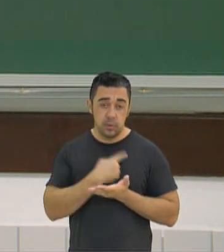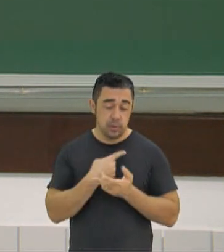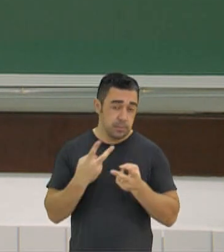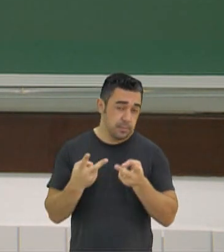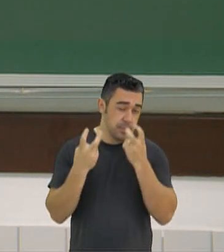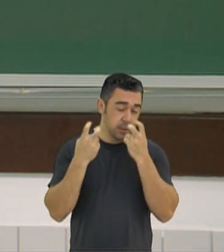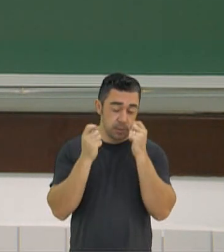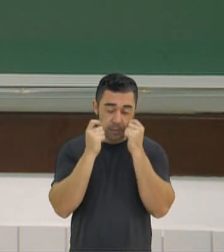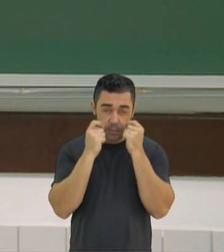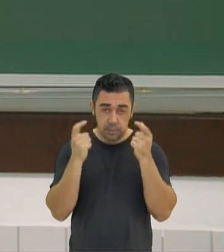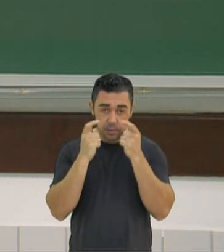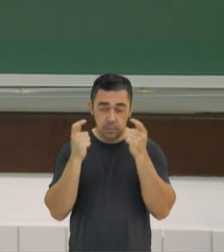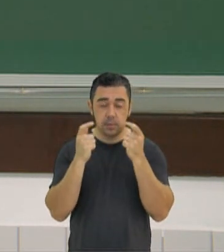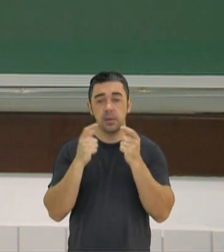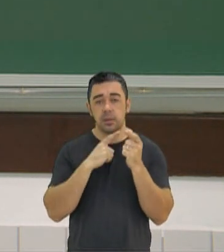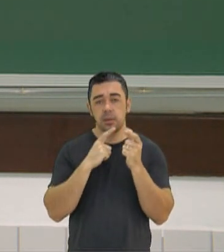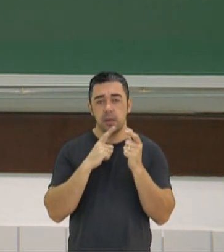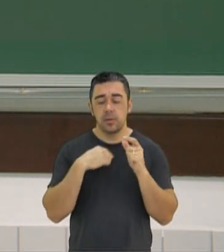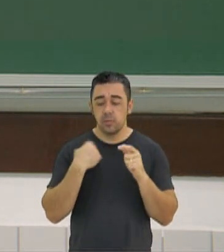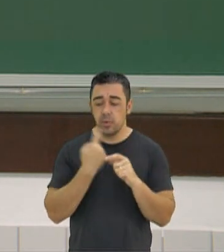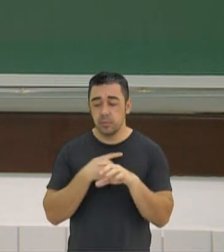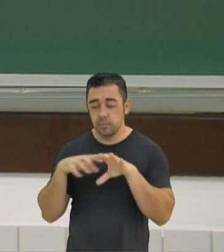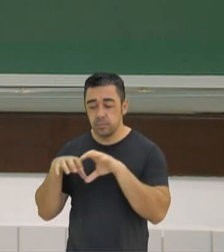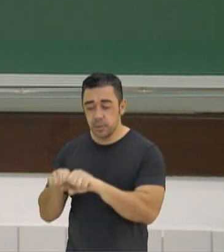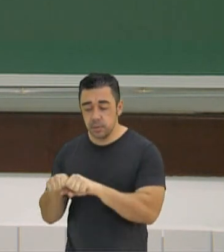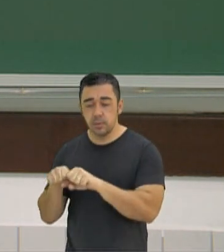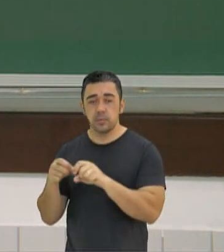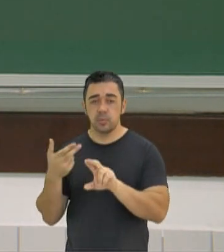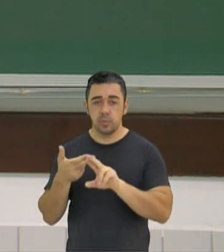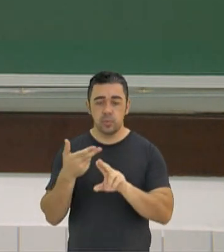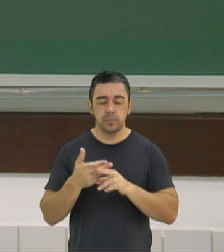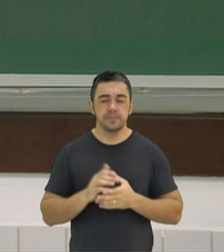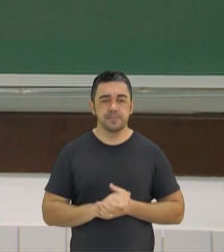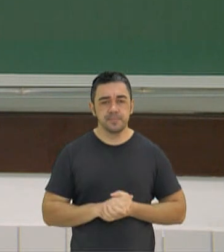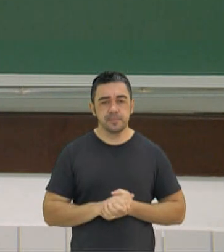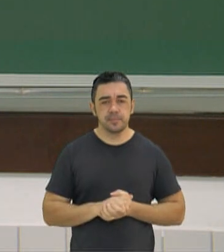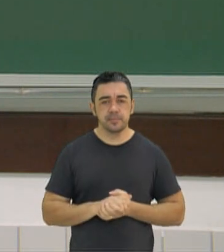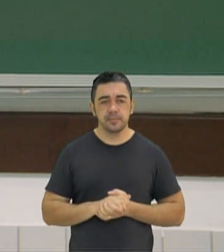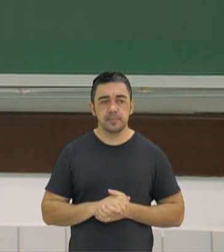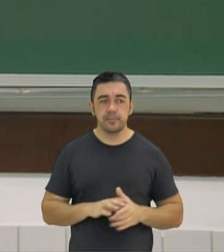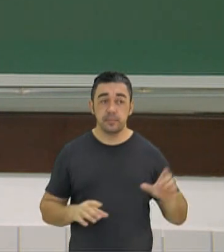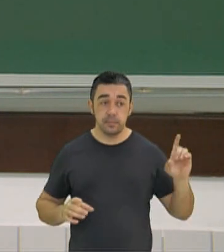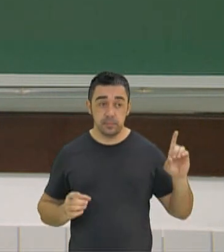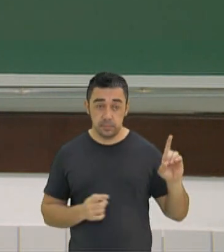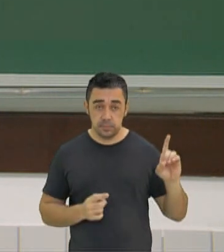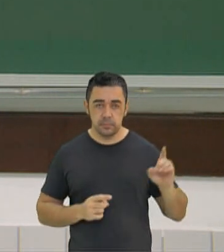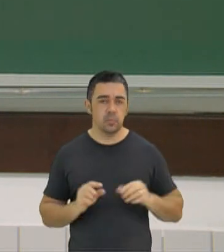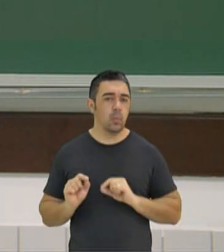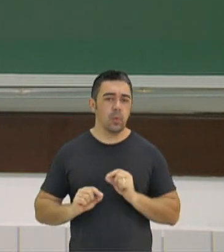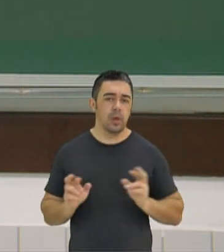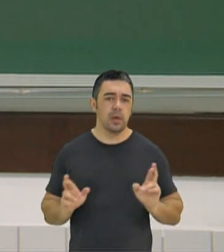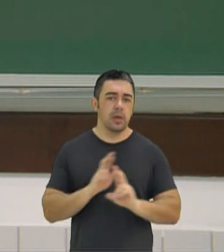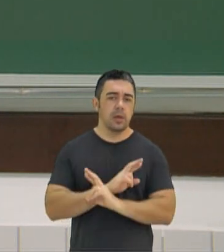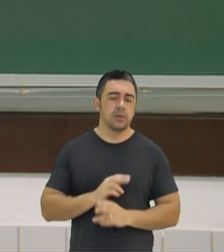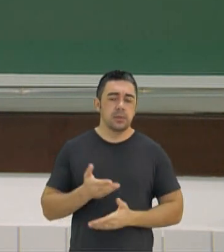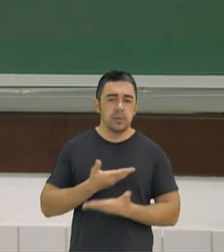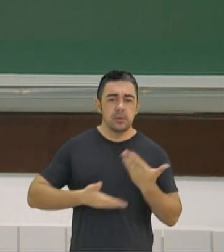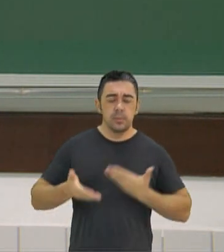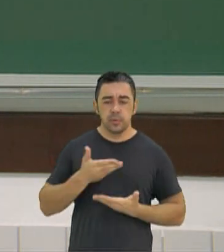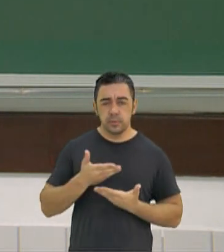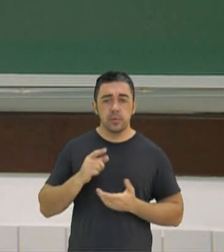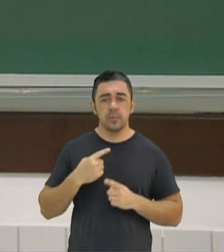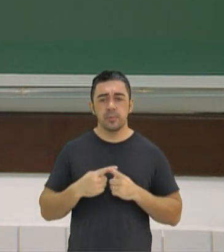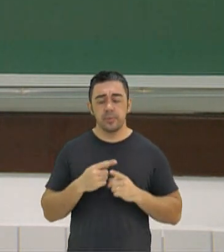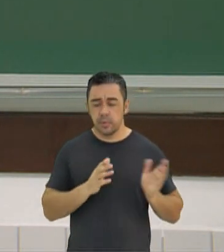observar todos os níveis de apropriação e recursos naturais. E na letra D, nas relações de produção, porque essas não